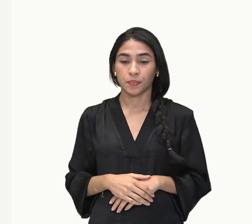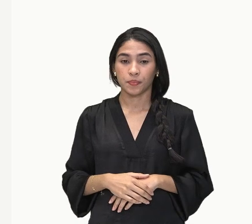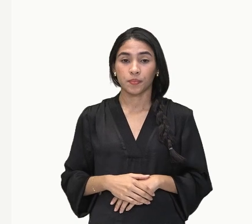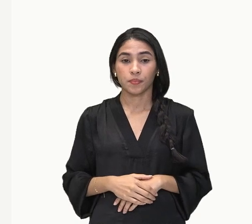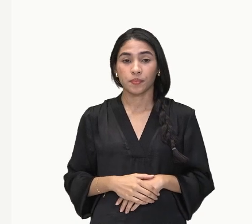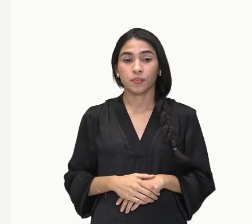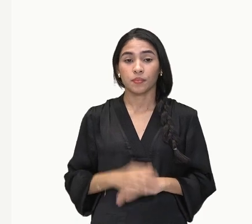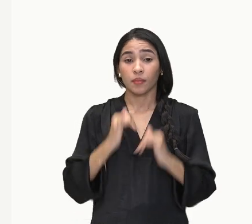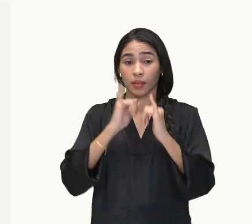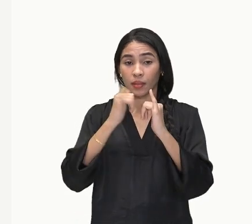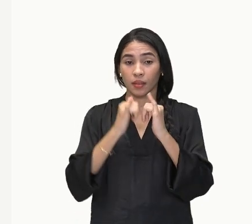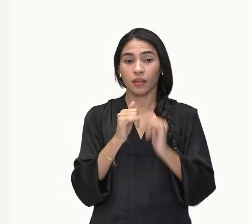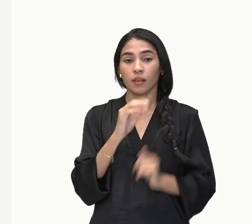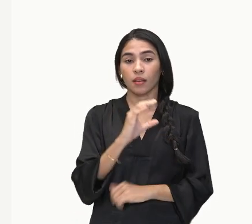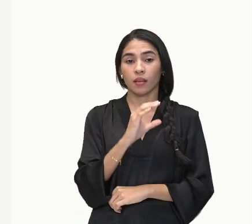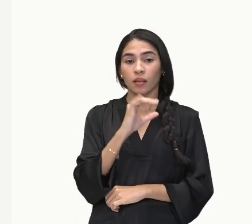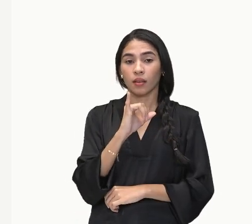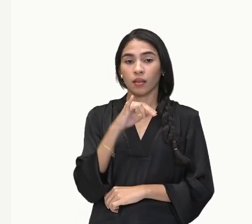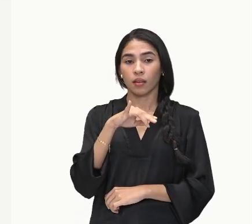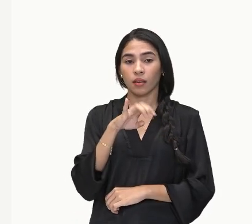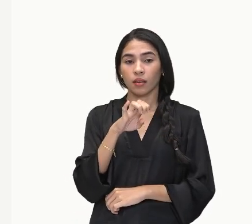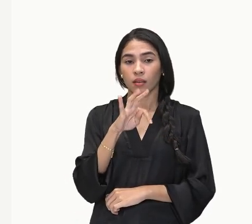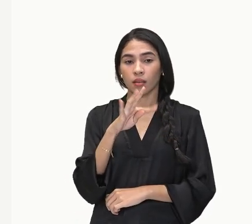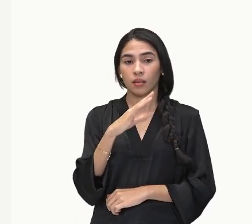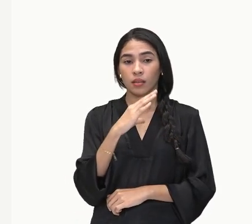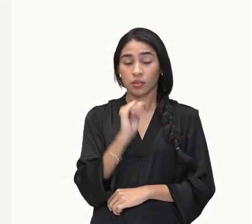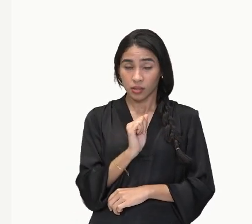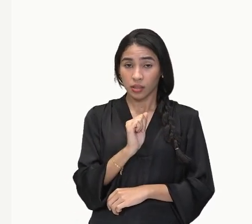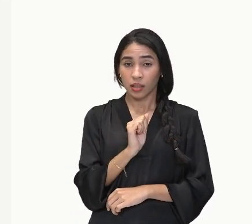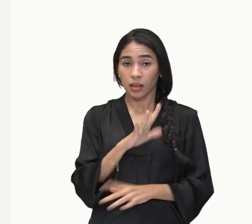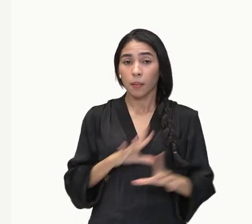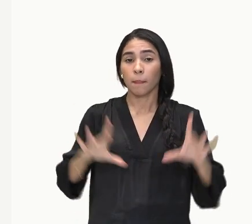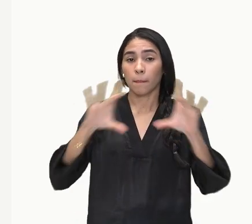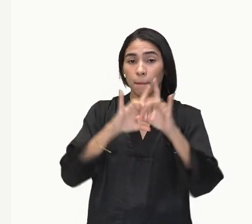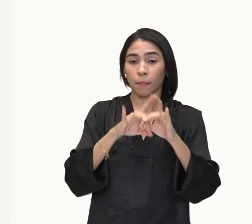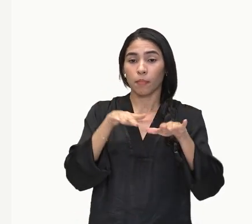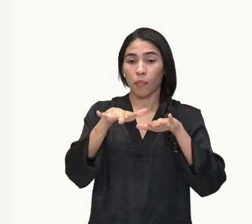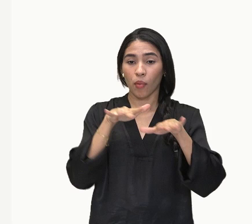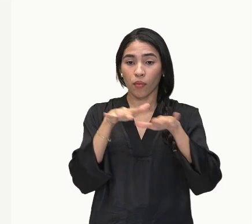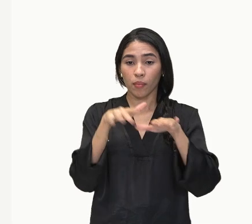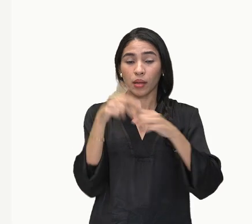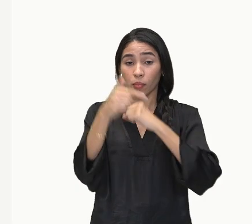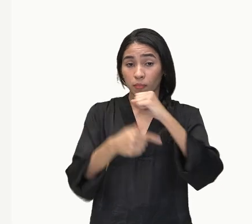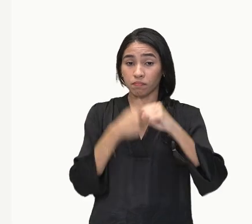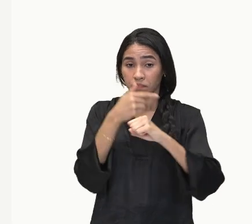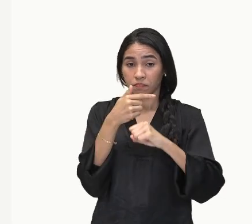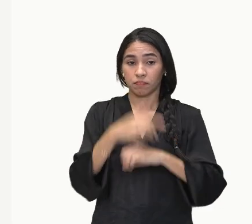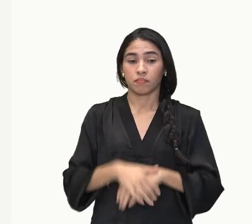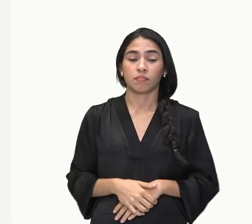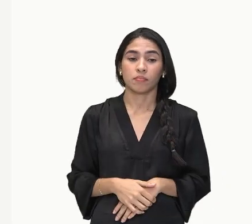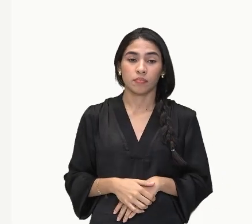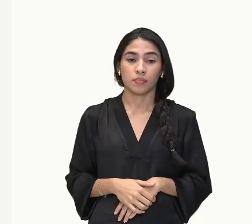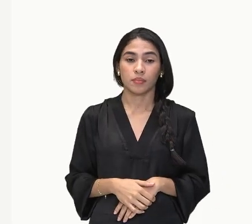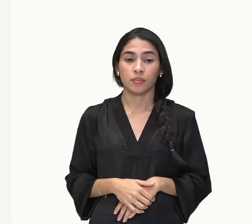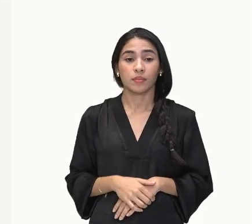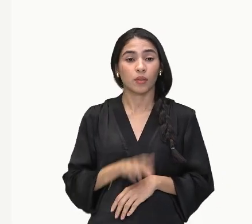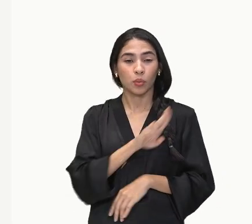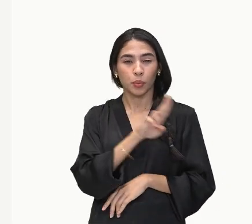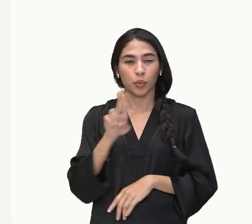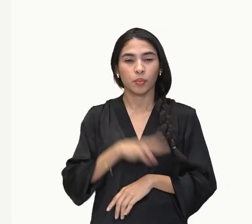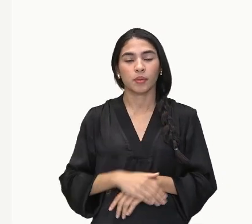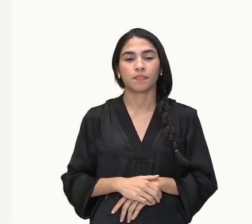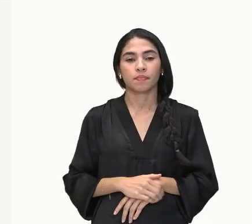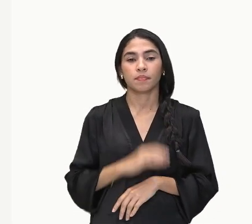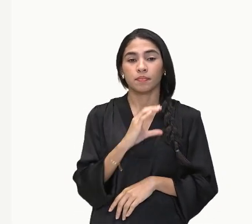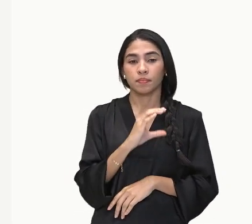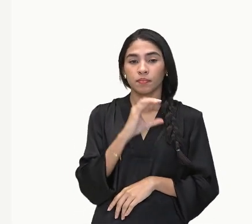é a energia cinética. É a energia associada ao movimento dos corpos. E aí o próprio nome, né, que vem